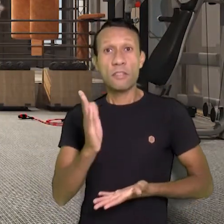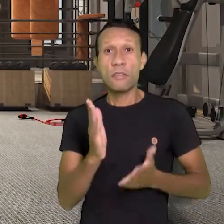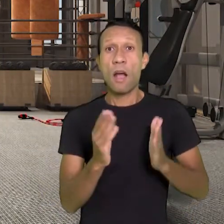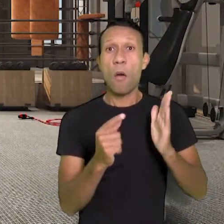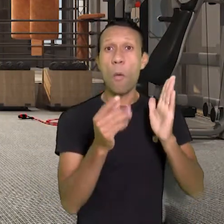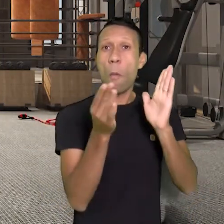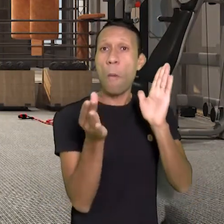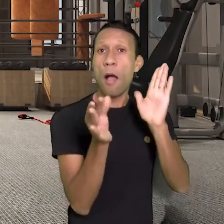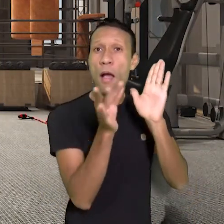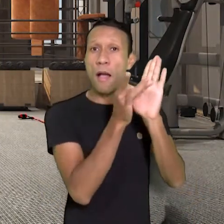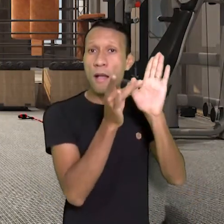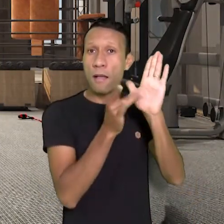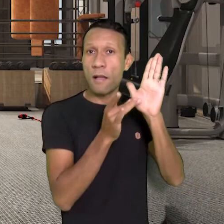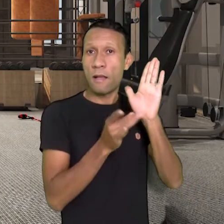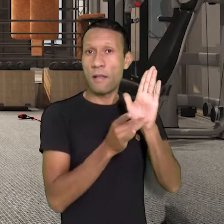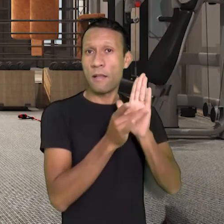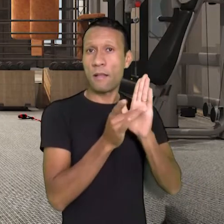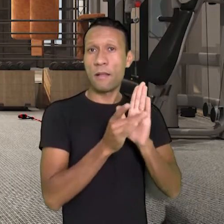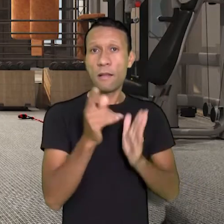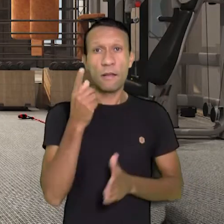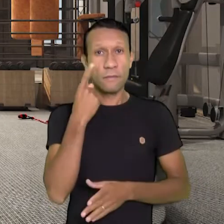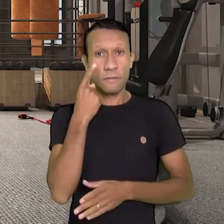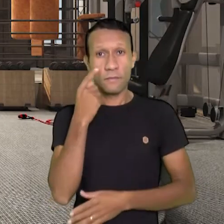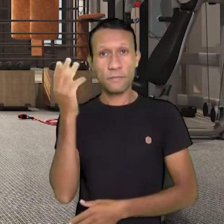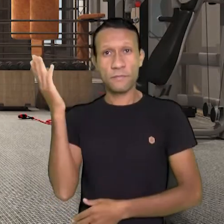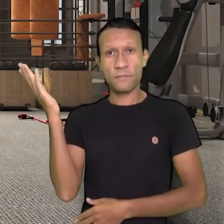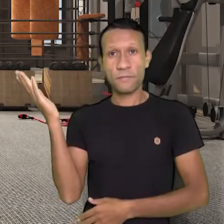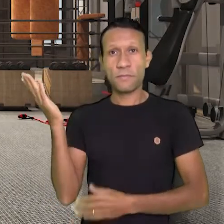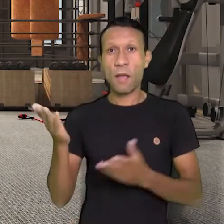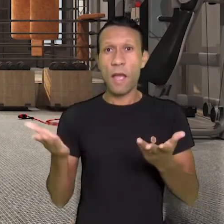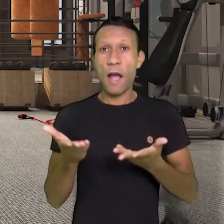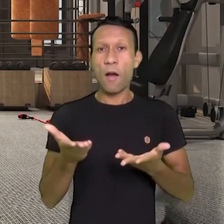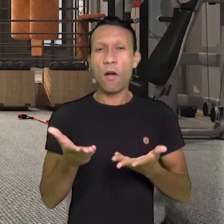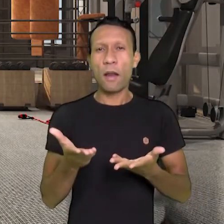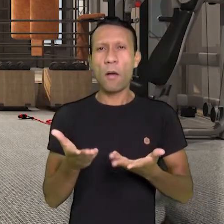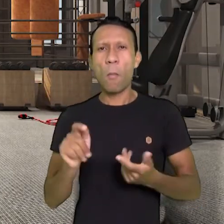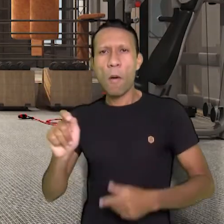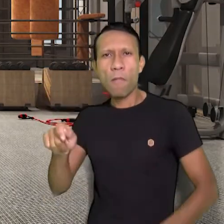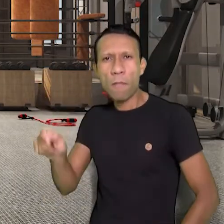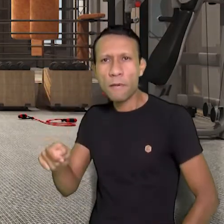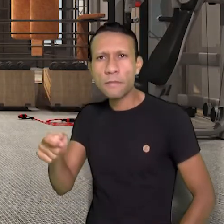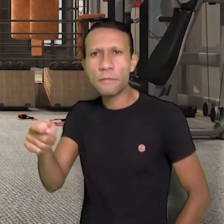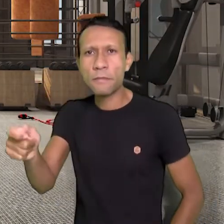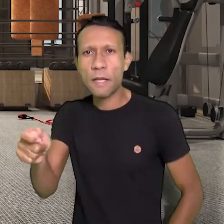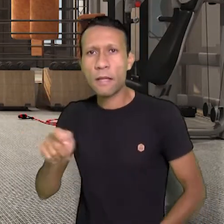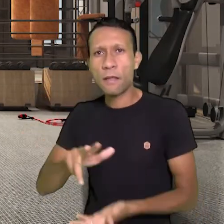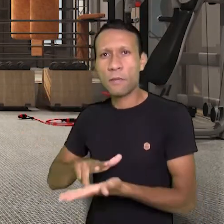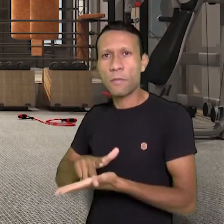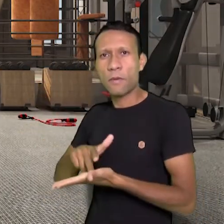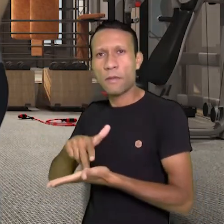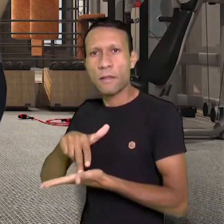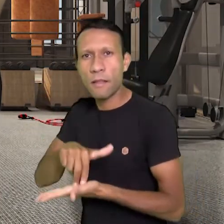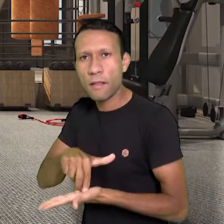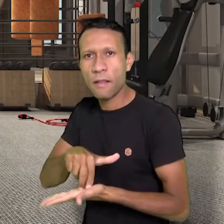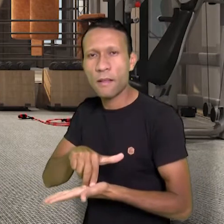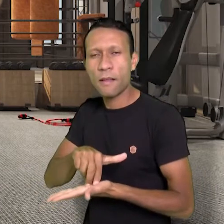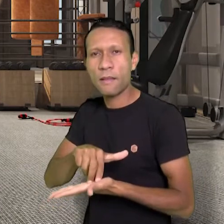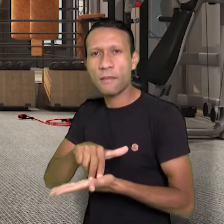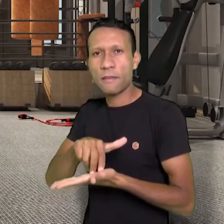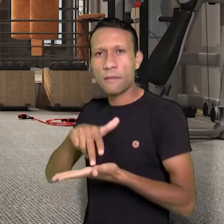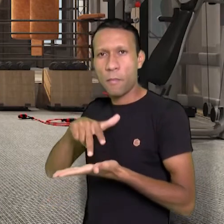com os pontos fixado né cortados ao coloquei aqui no quadro a gente vai fazer o movimento thaís clima um passo na frente ou atrás